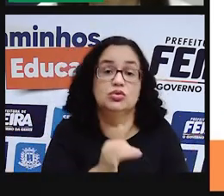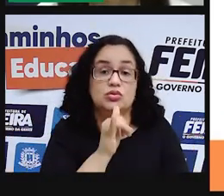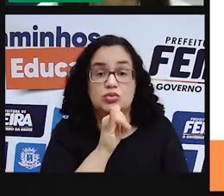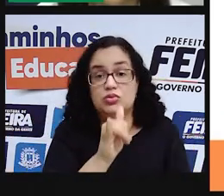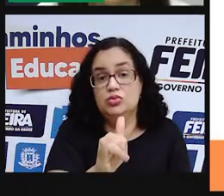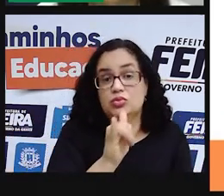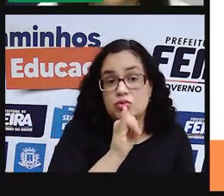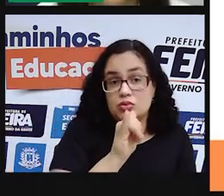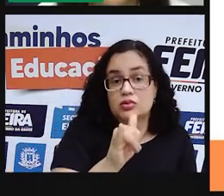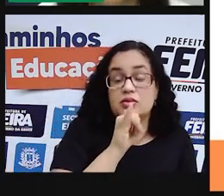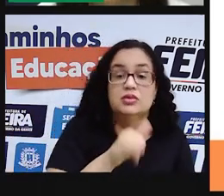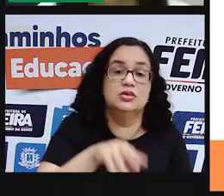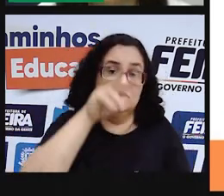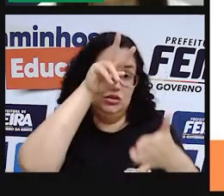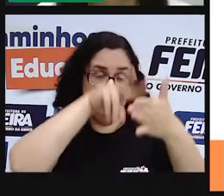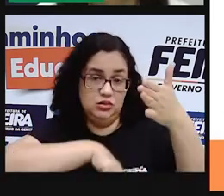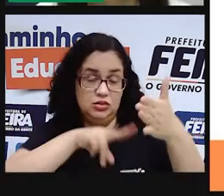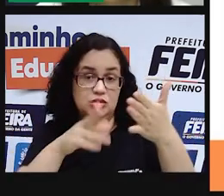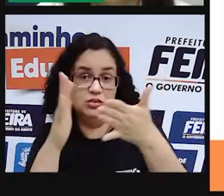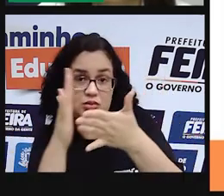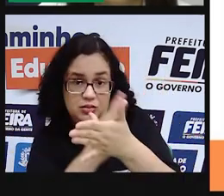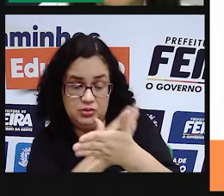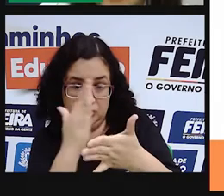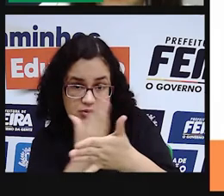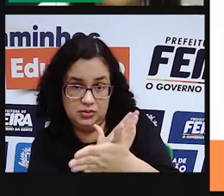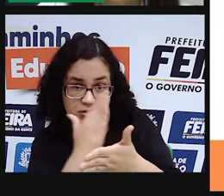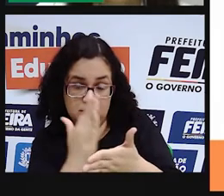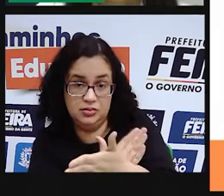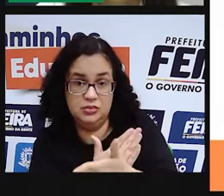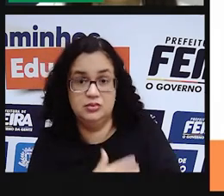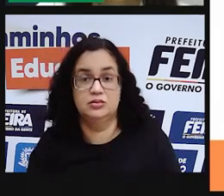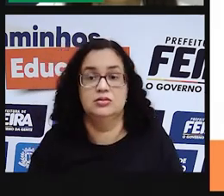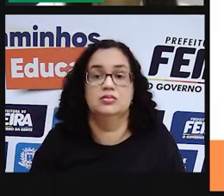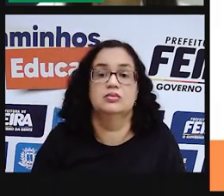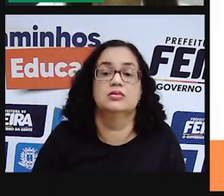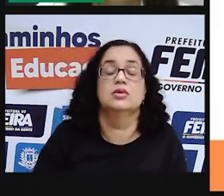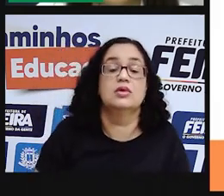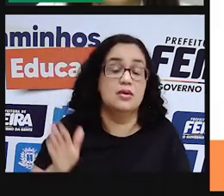trazidas através da leitura da revista, para se defender